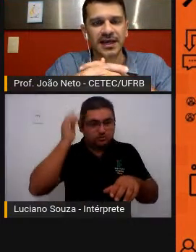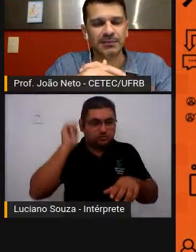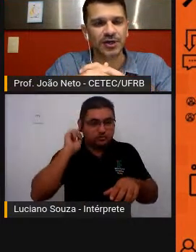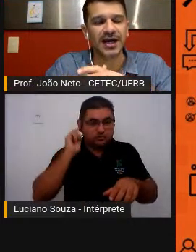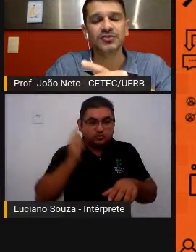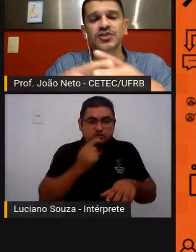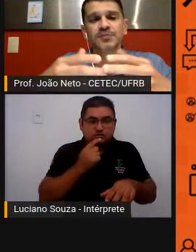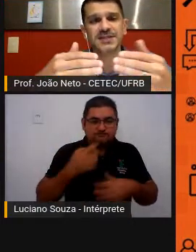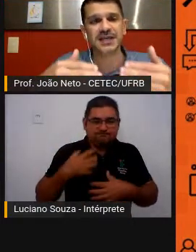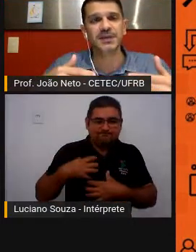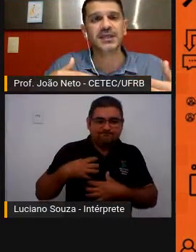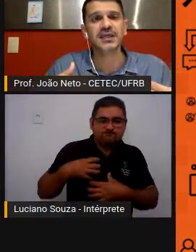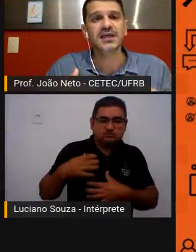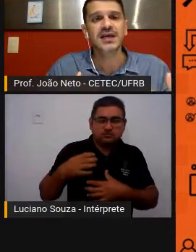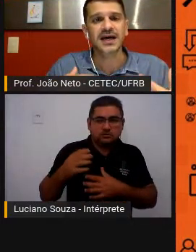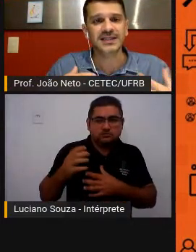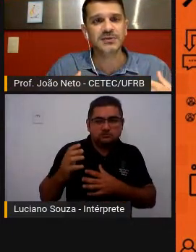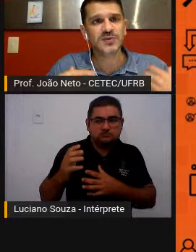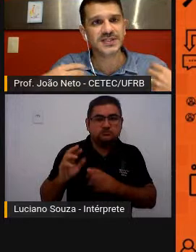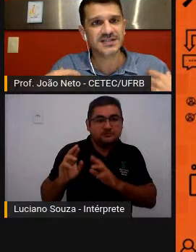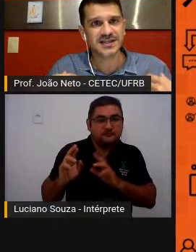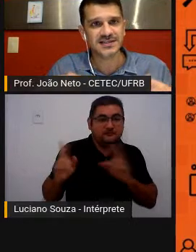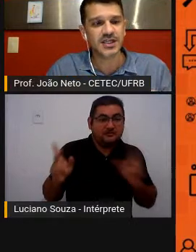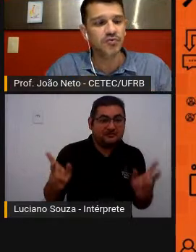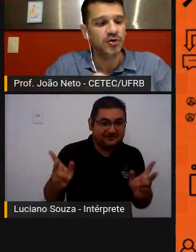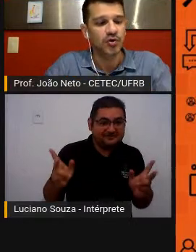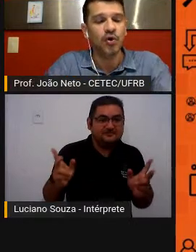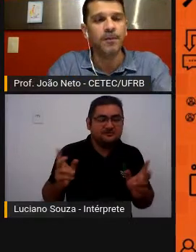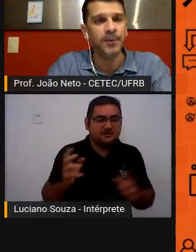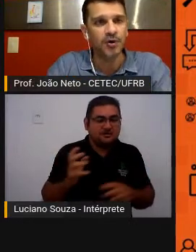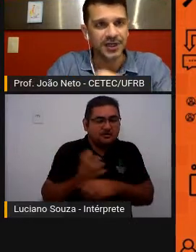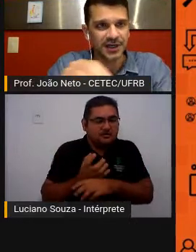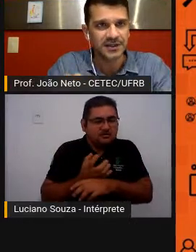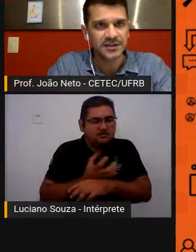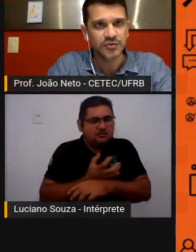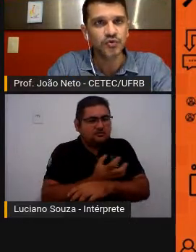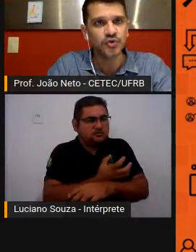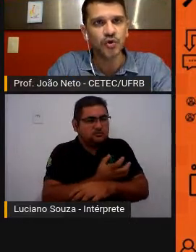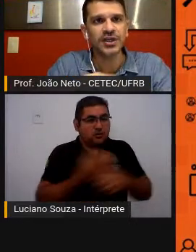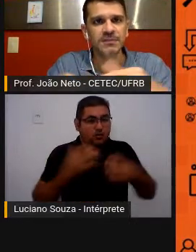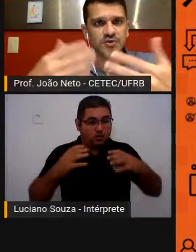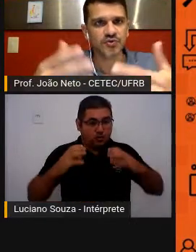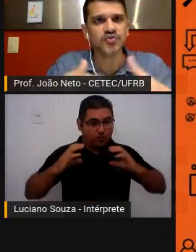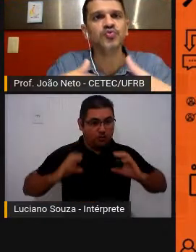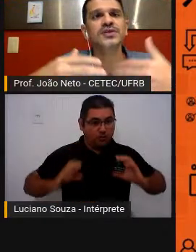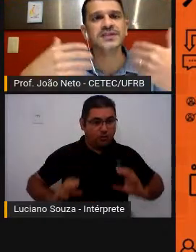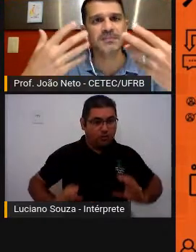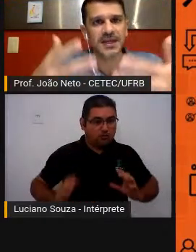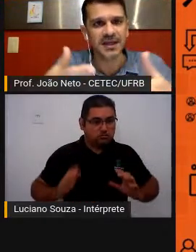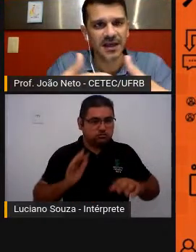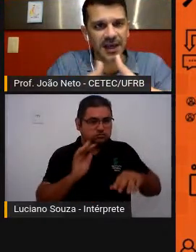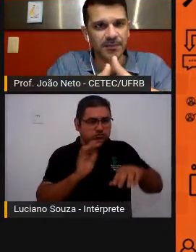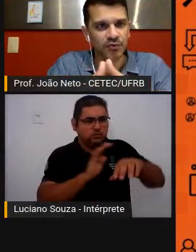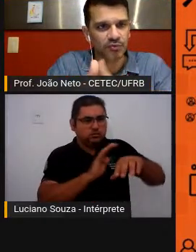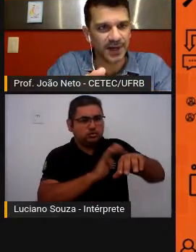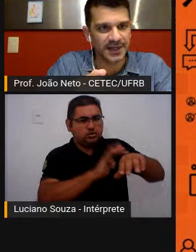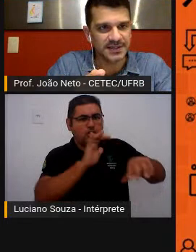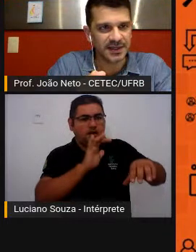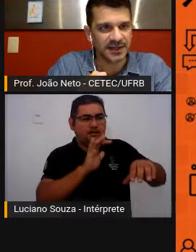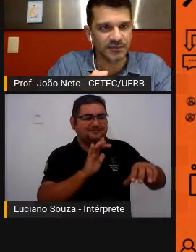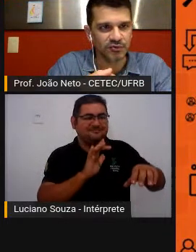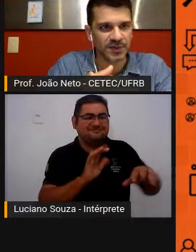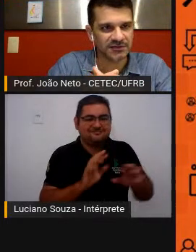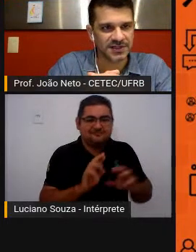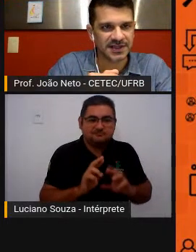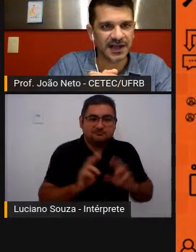mais a elaborado a gente percebe que até mesmo a sensação corpórea do toque em pessoas surdas também é